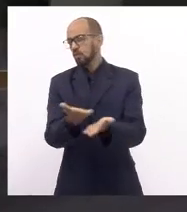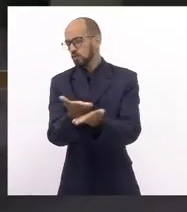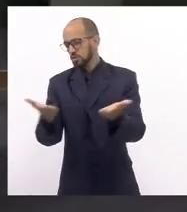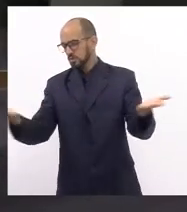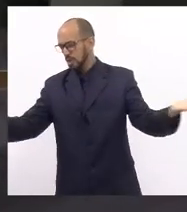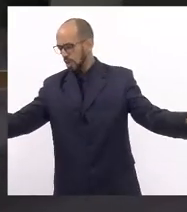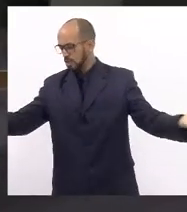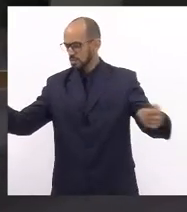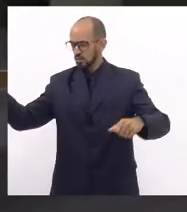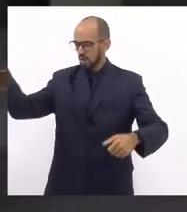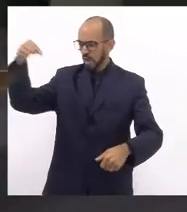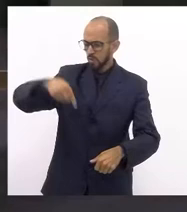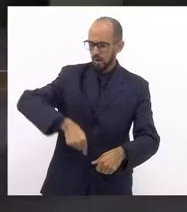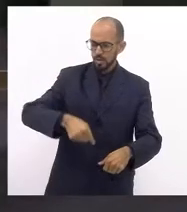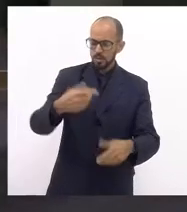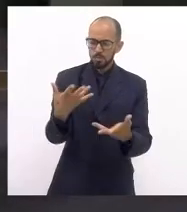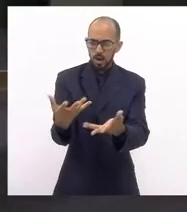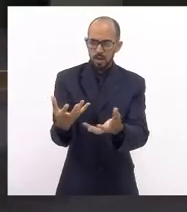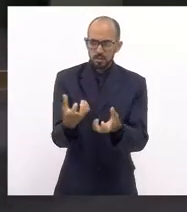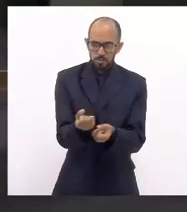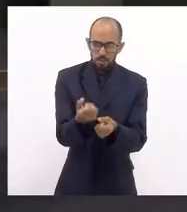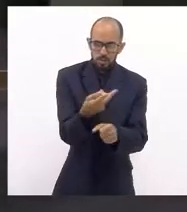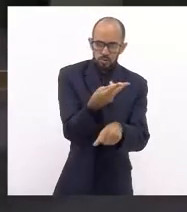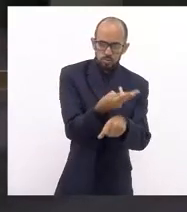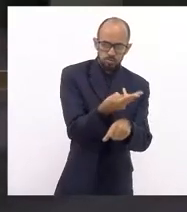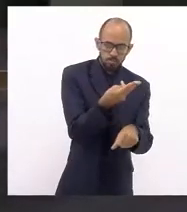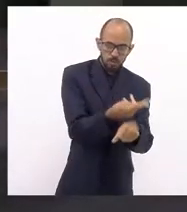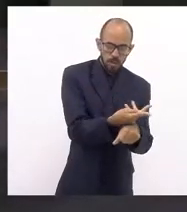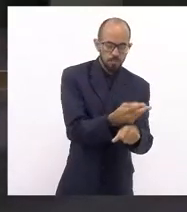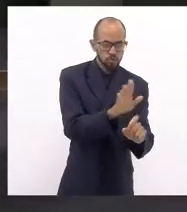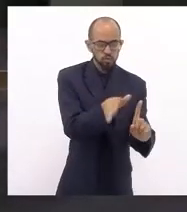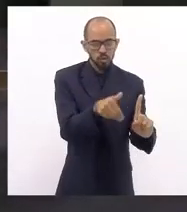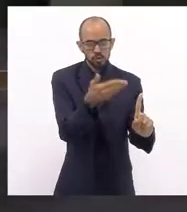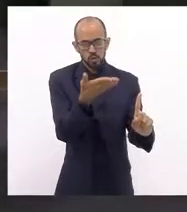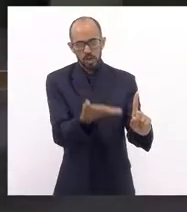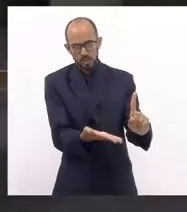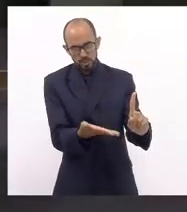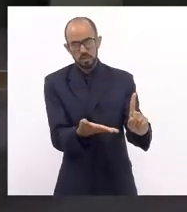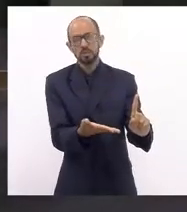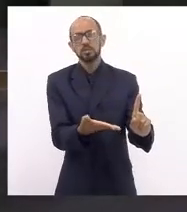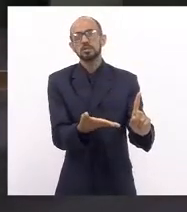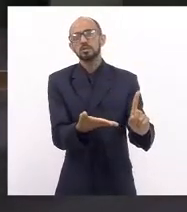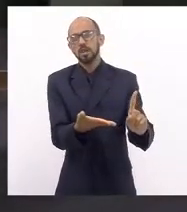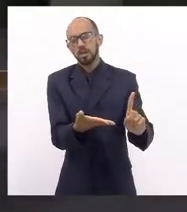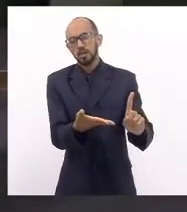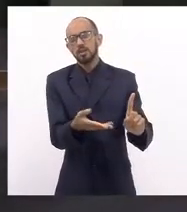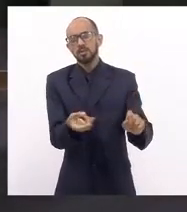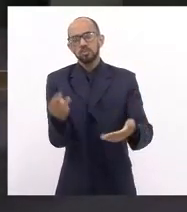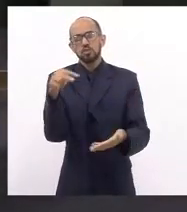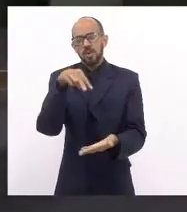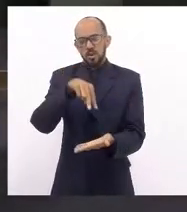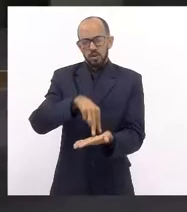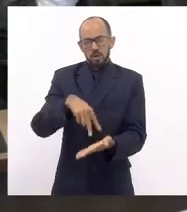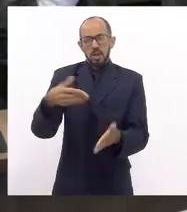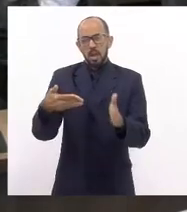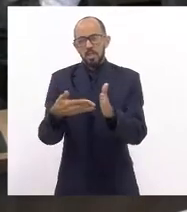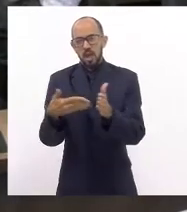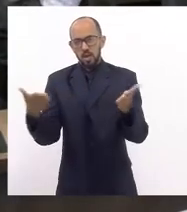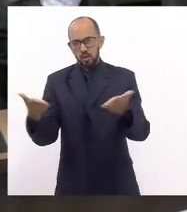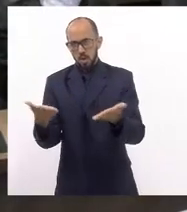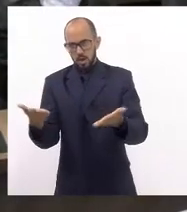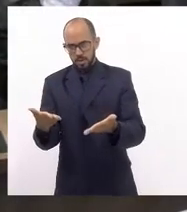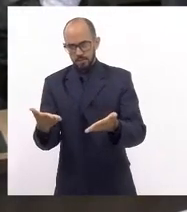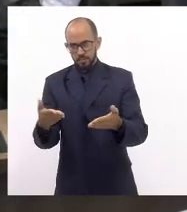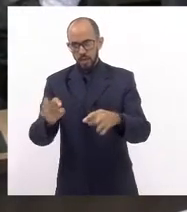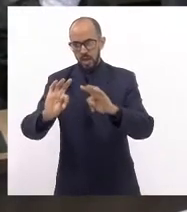aqui receber seus prêmios, né, suas honrarias, estiveram conosco aqui até este momento.